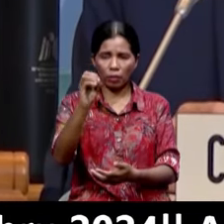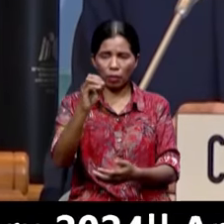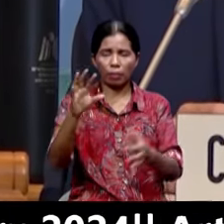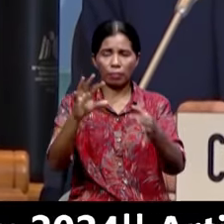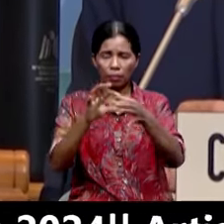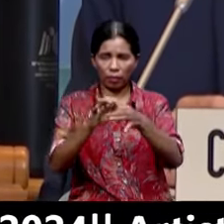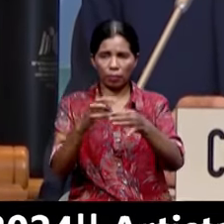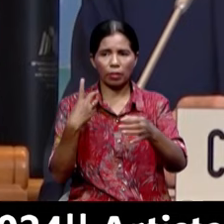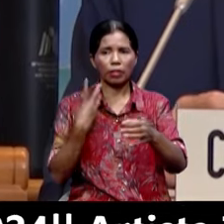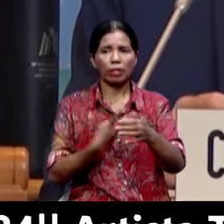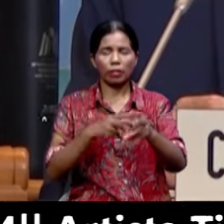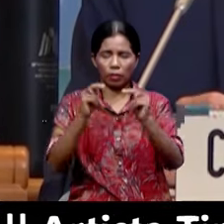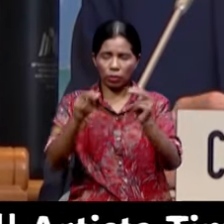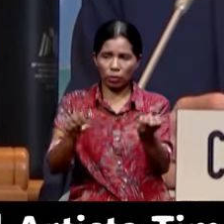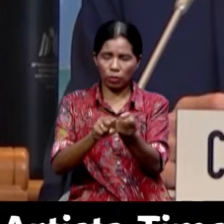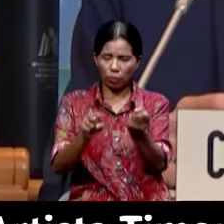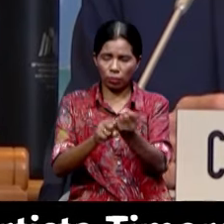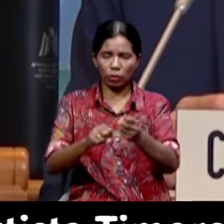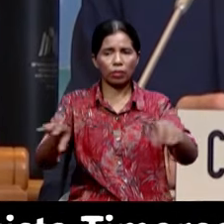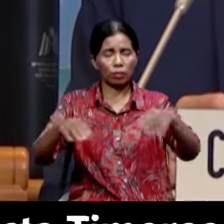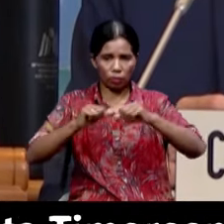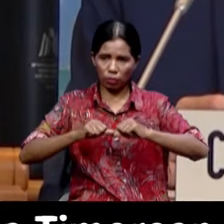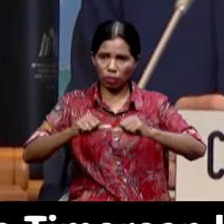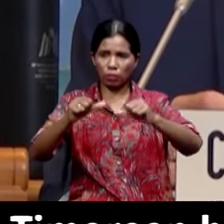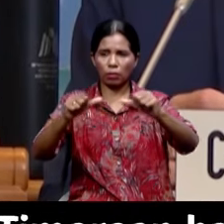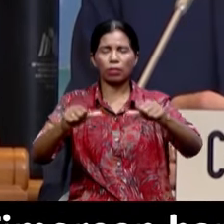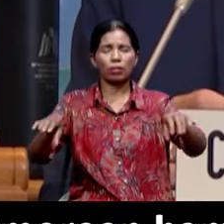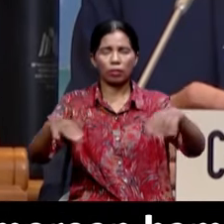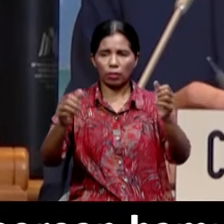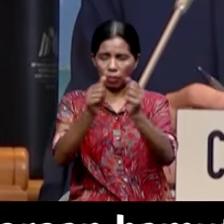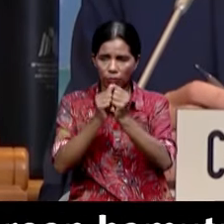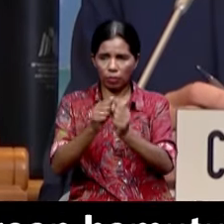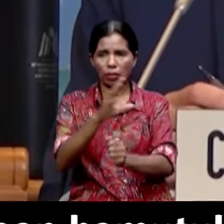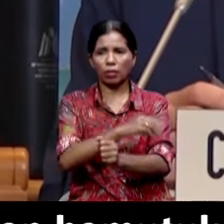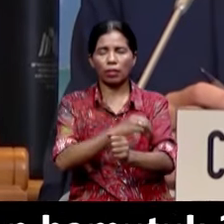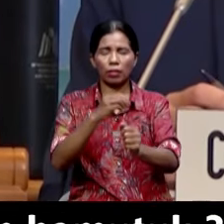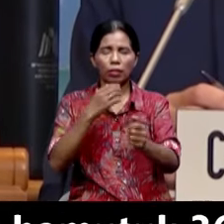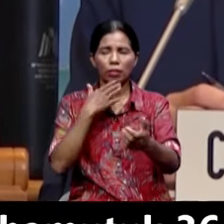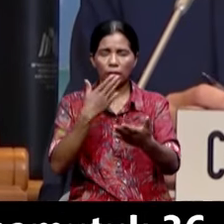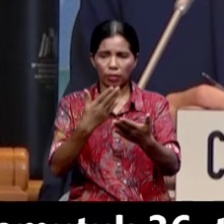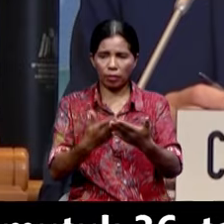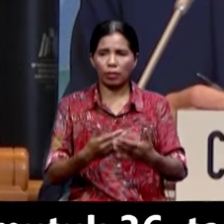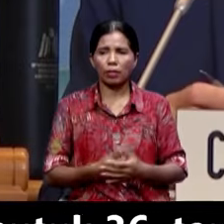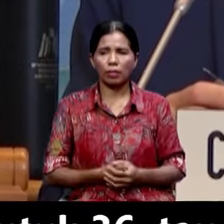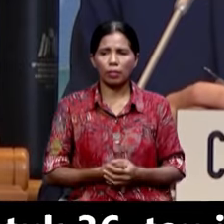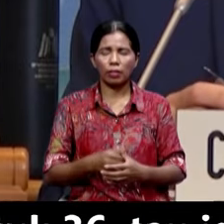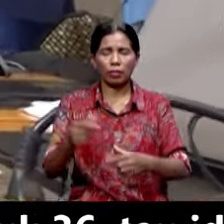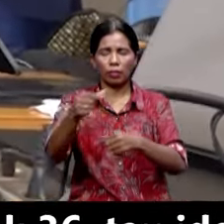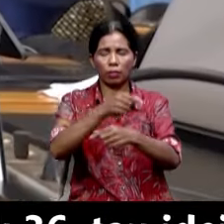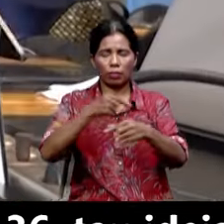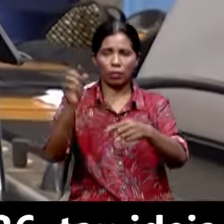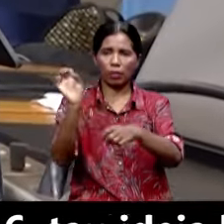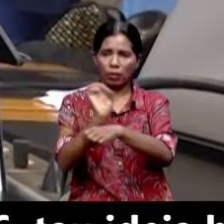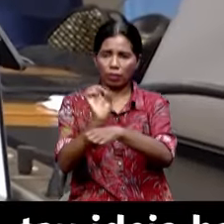new members will need a support network to continue domestic reforms and to operate effectively in the global